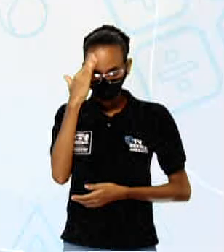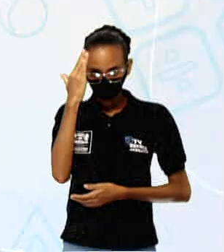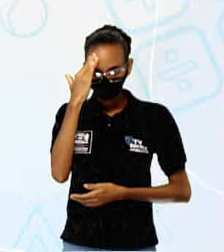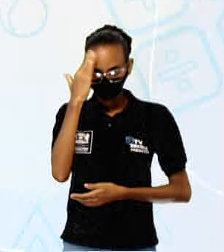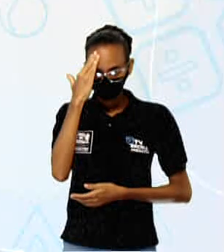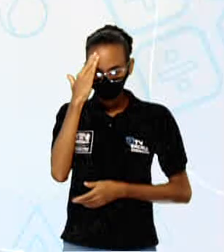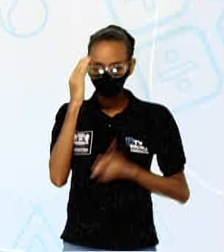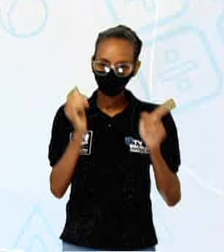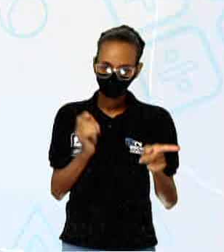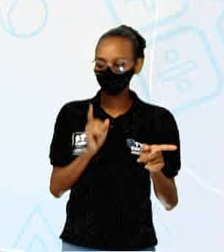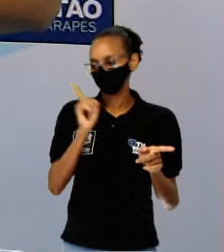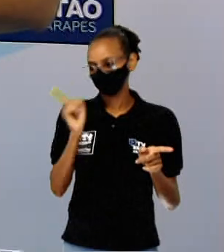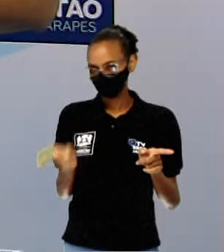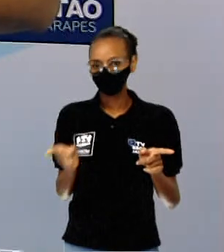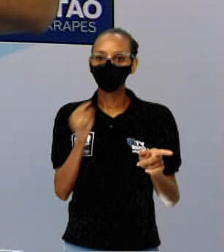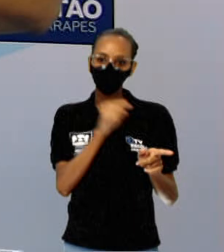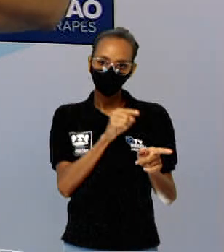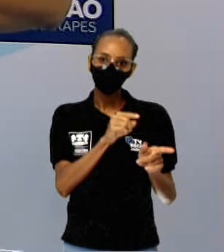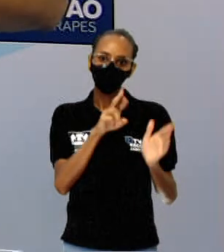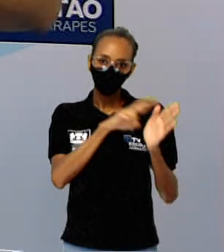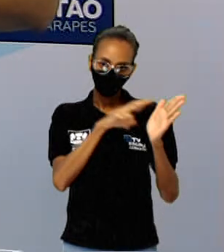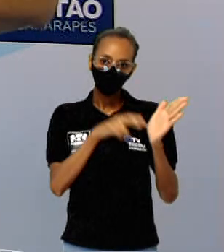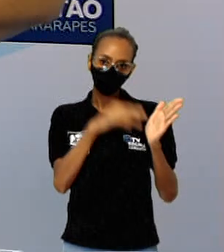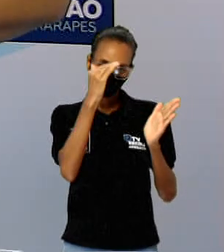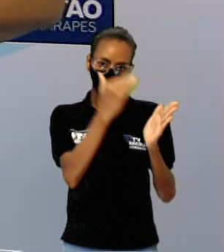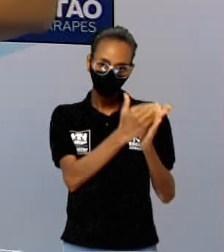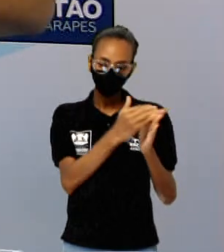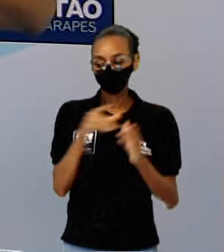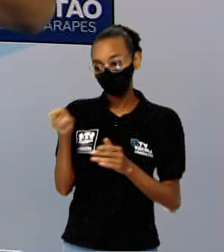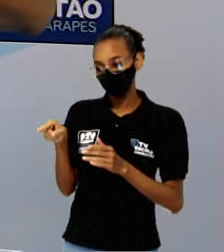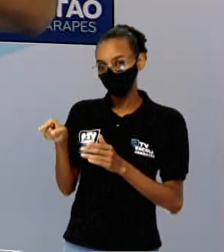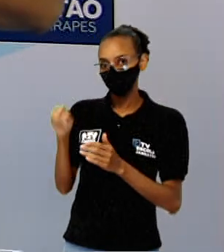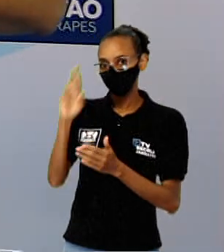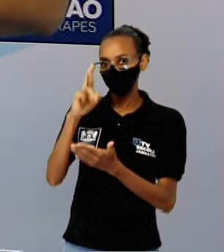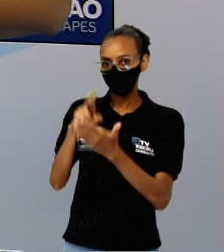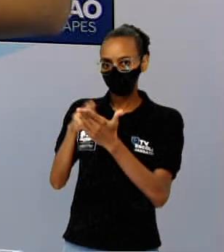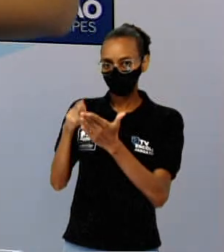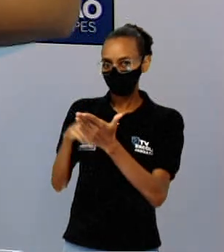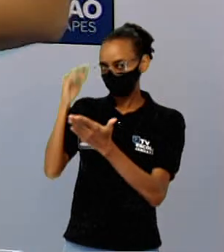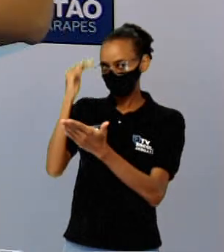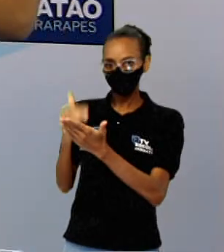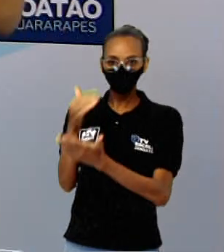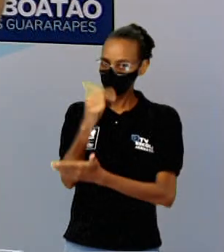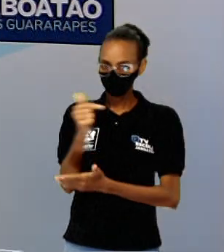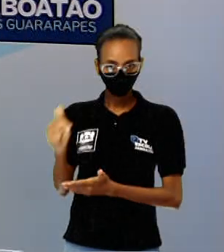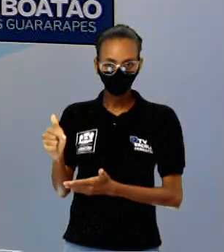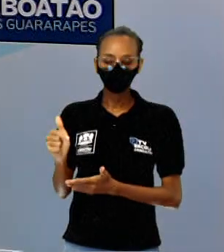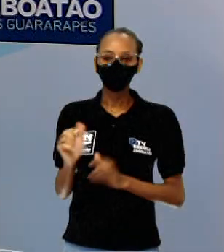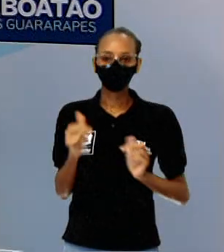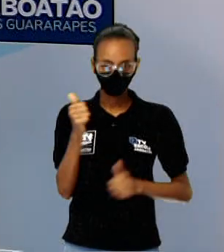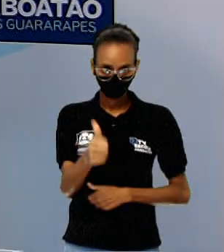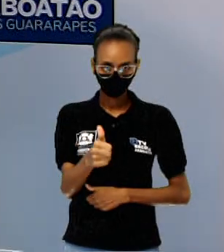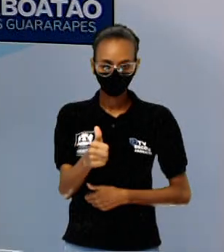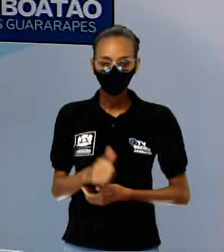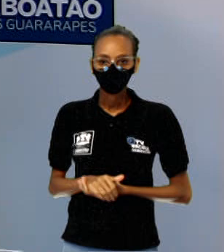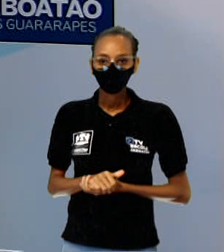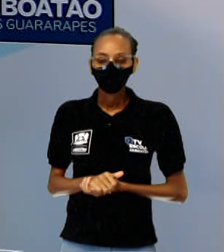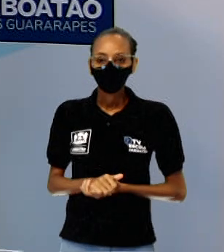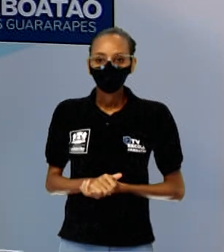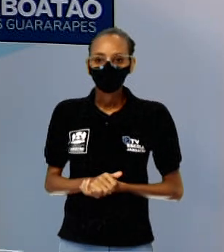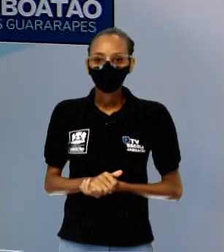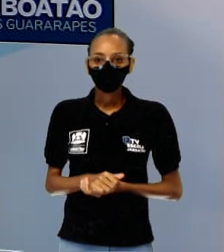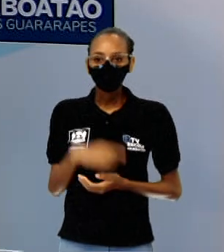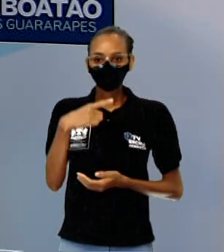que são regulares, seguem uma regularidade, o que são irregulares, não seguem uma regularidade, certo? Temos aí